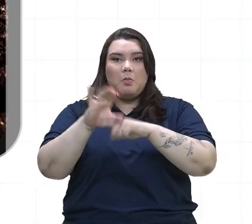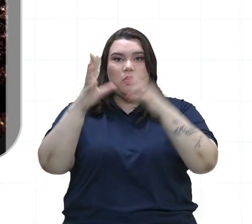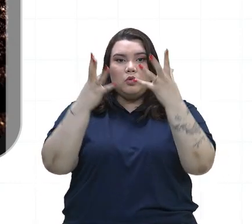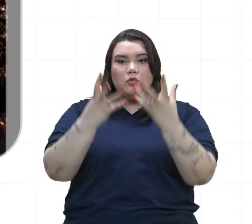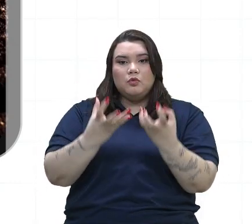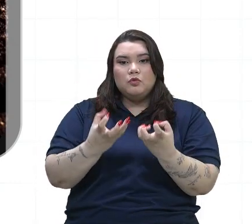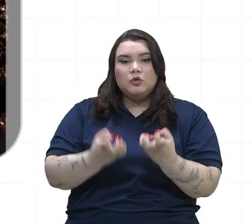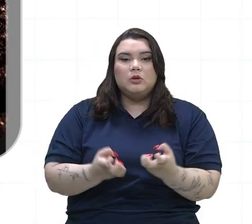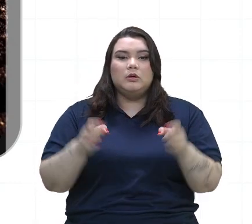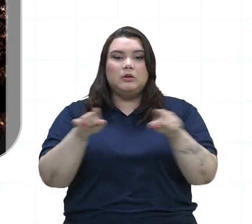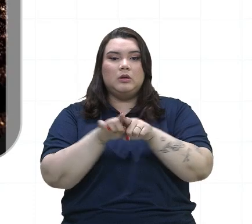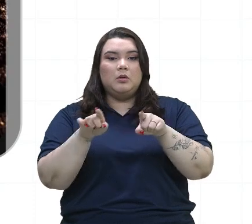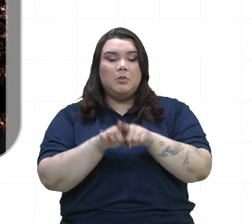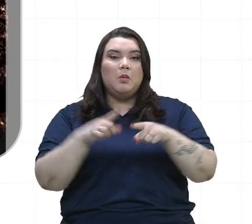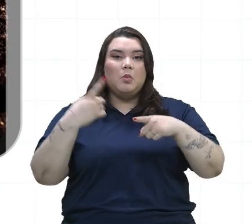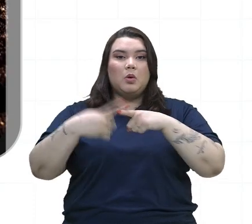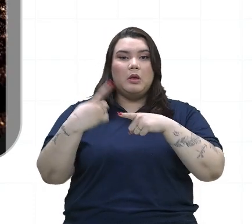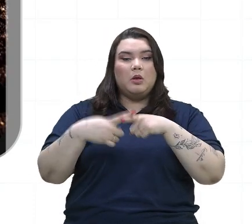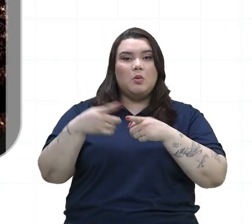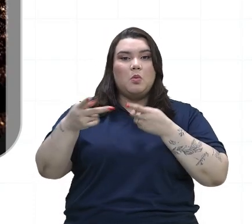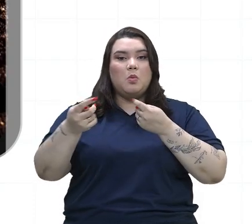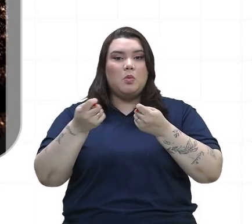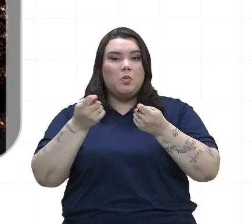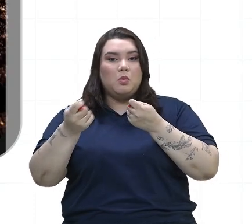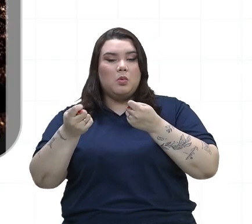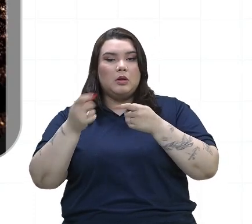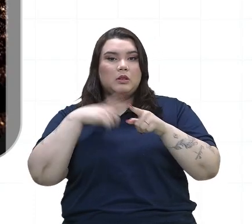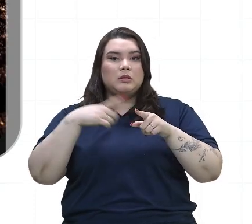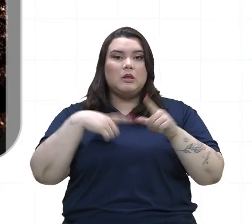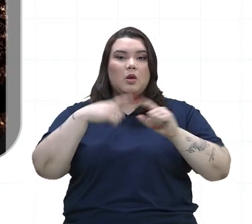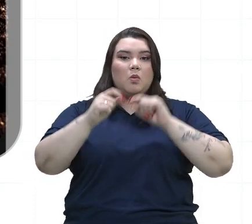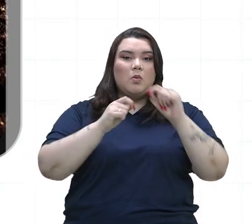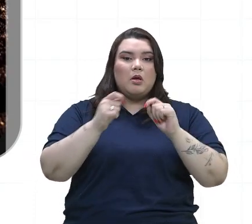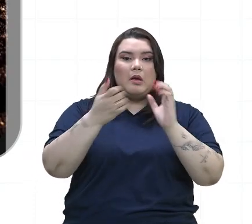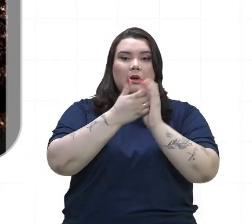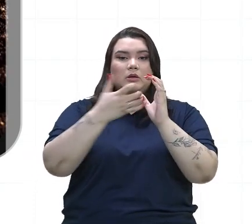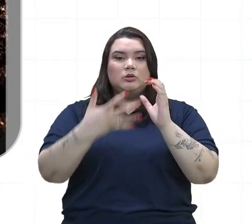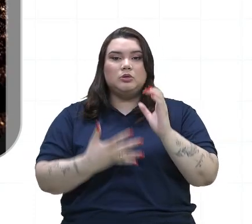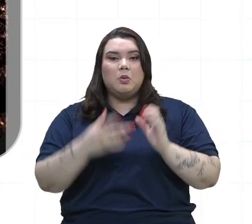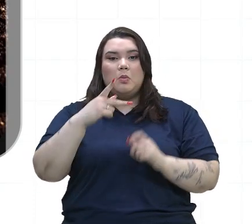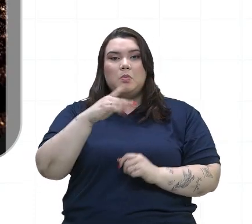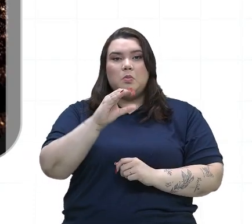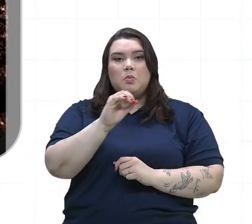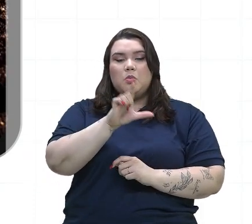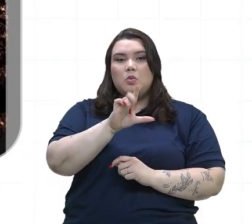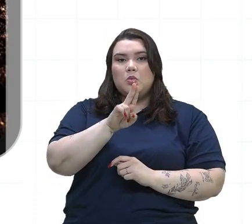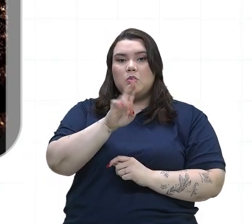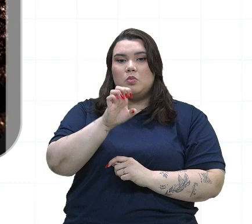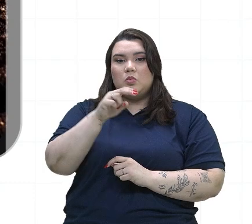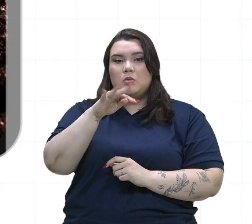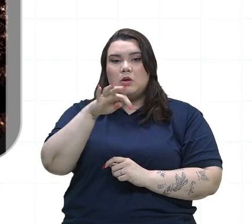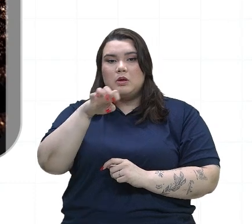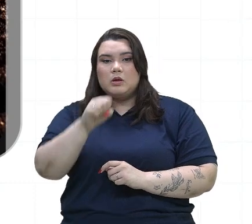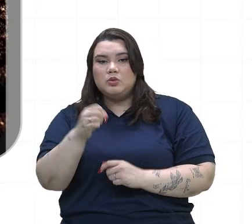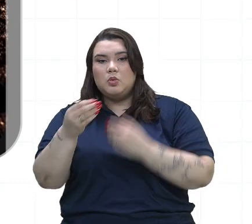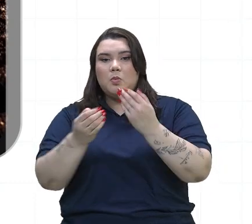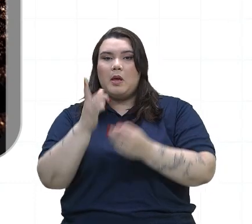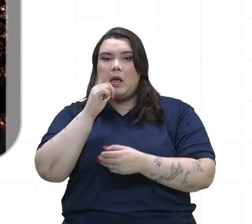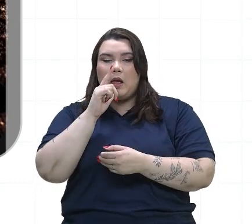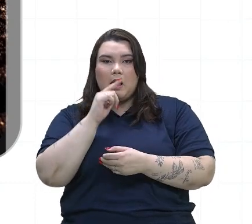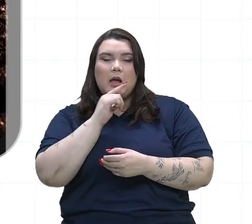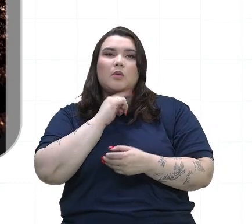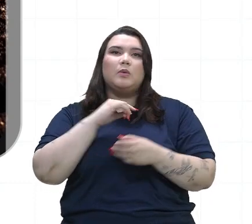carbono, ele é também muito importante porque ele filtra ali os poluentes que estão presentes ali na água, que vai infiltrar